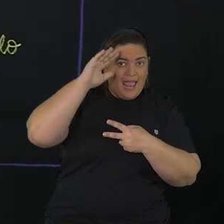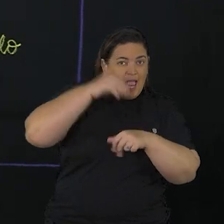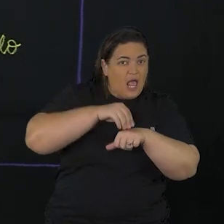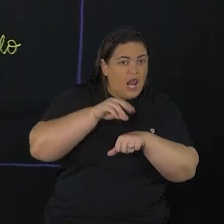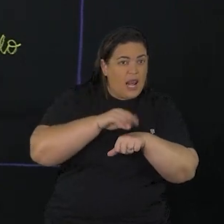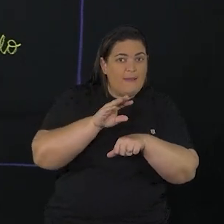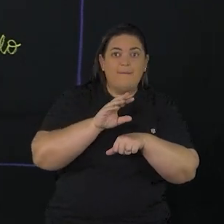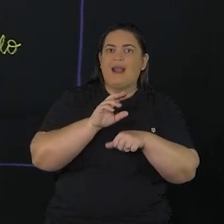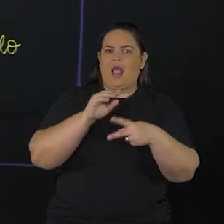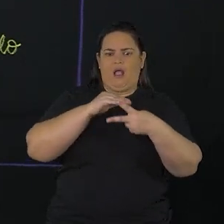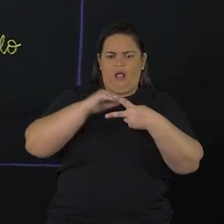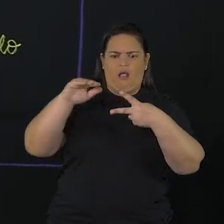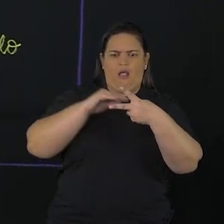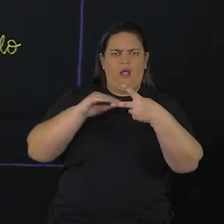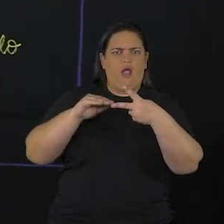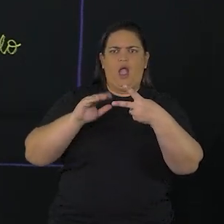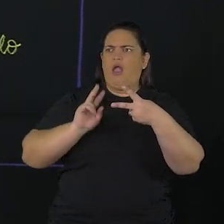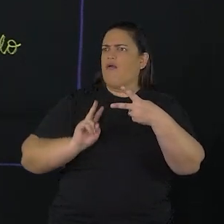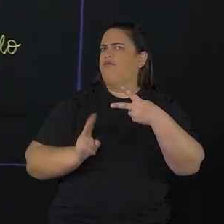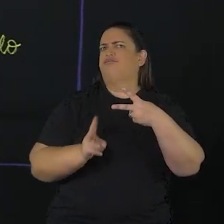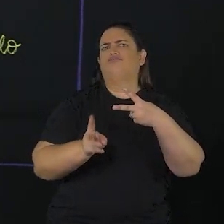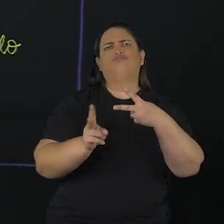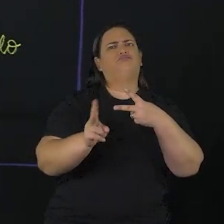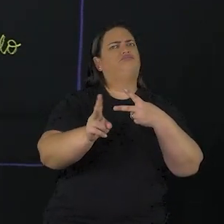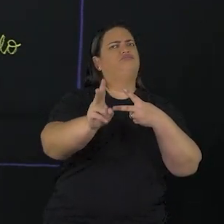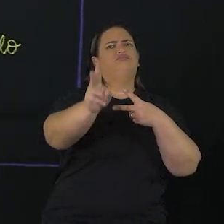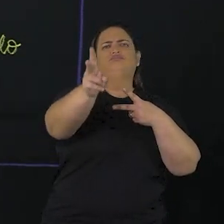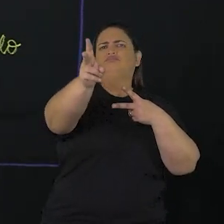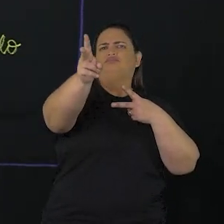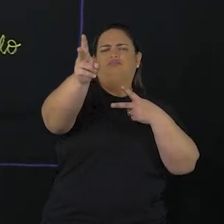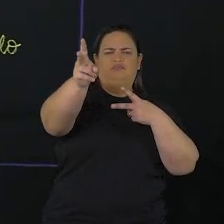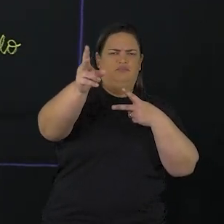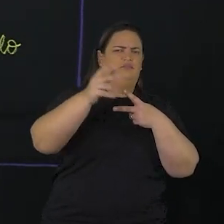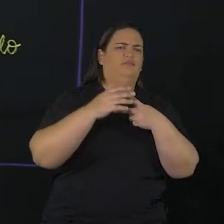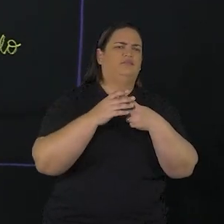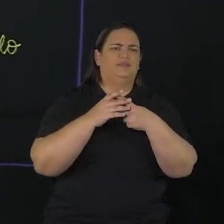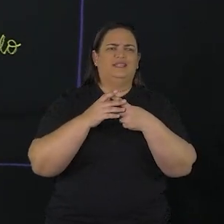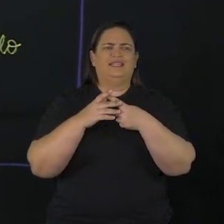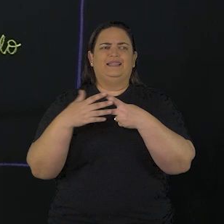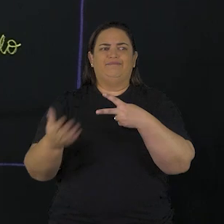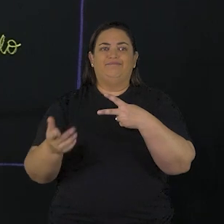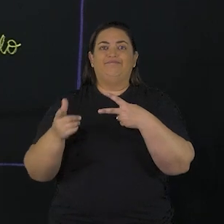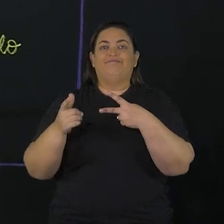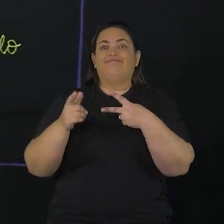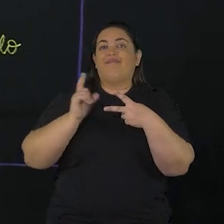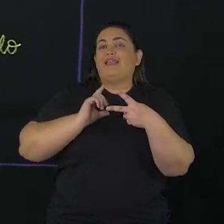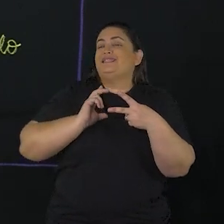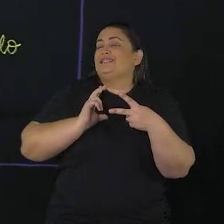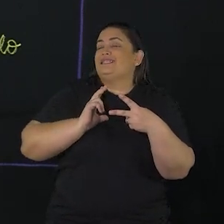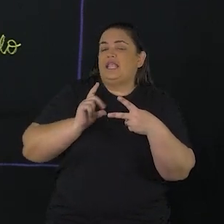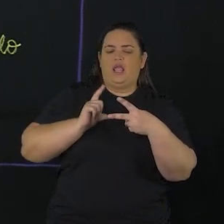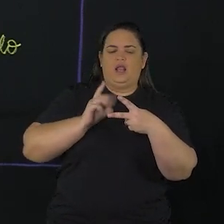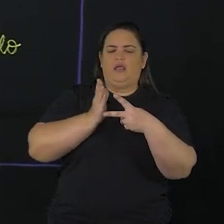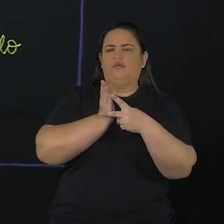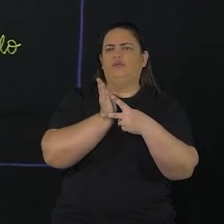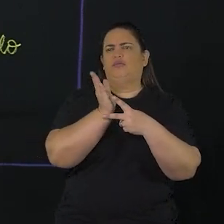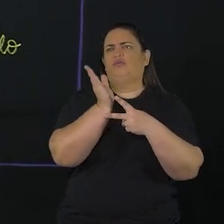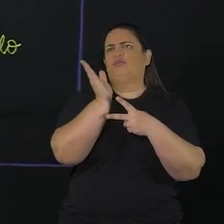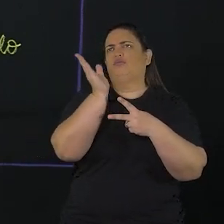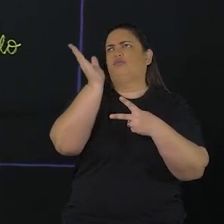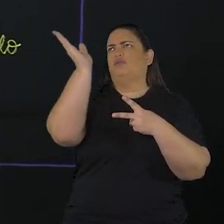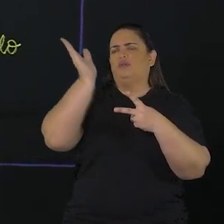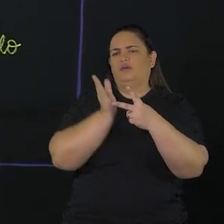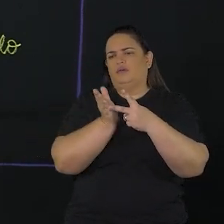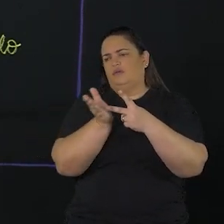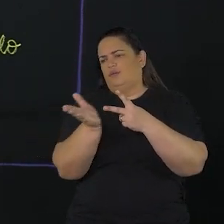é infinita. Sendo ela infinita, essa semirreta aqui de cima continuaria aqui para baixo, assim como essa semirreta